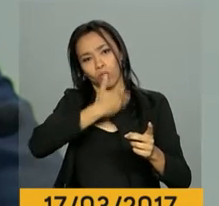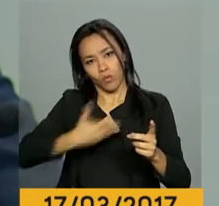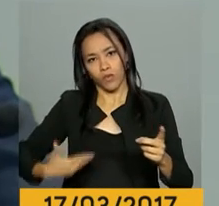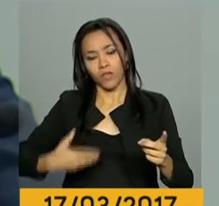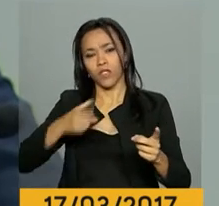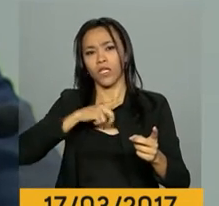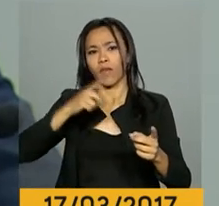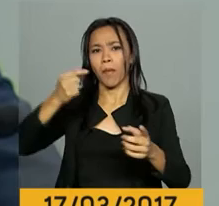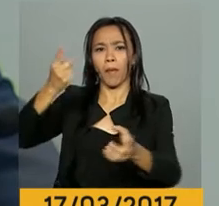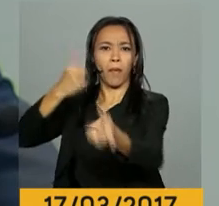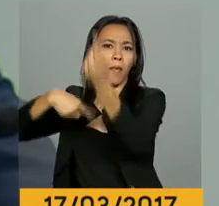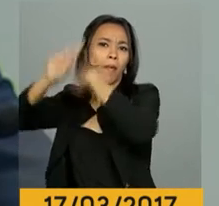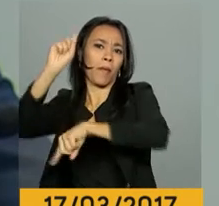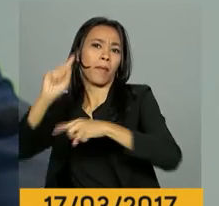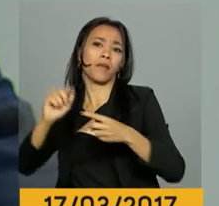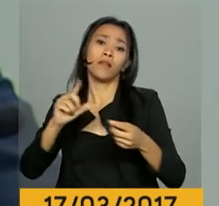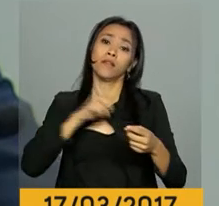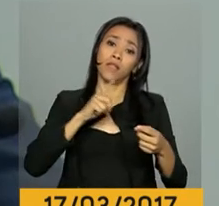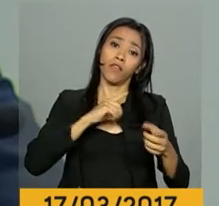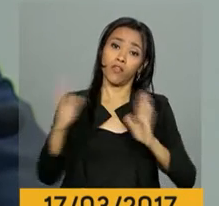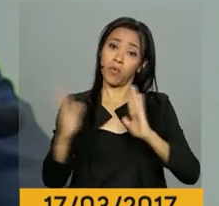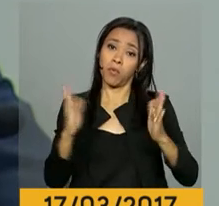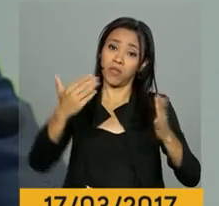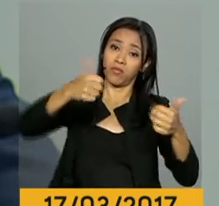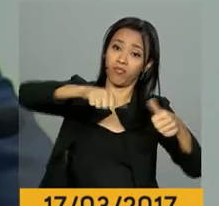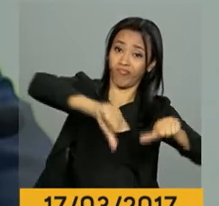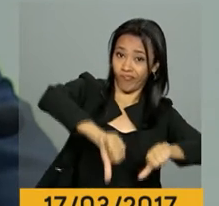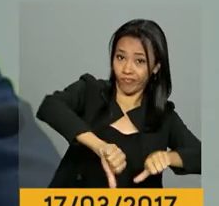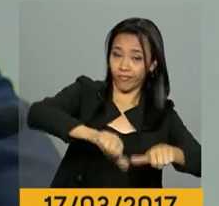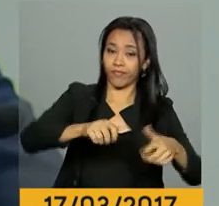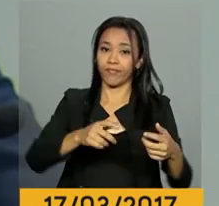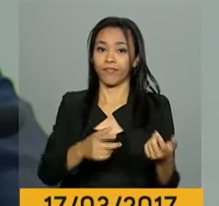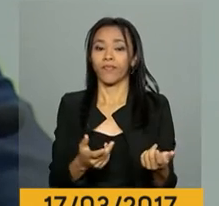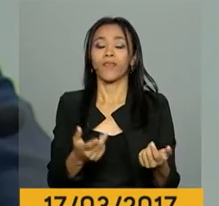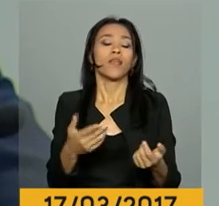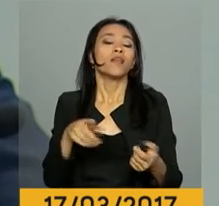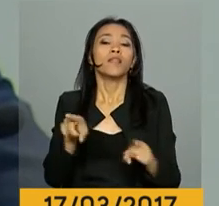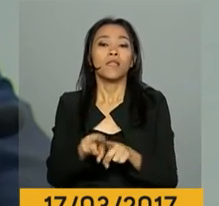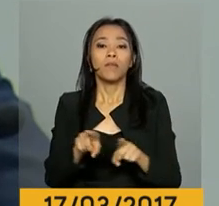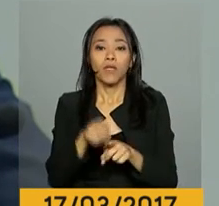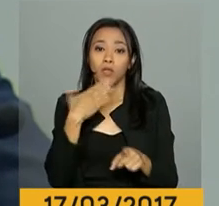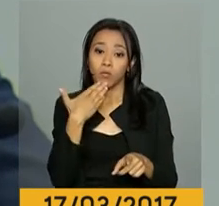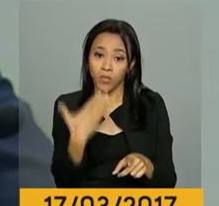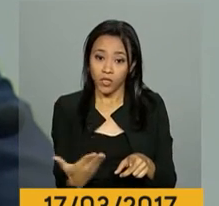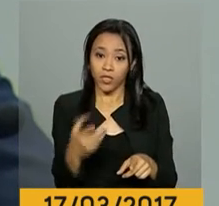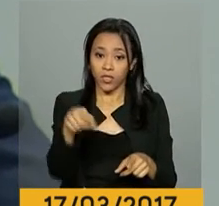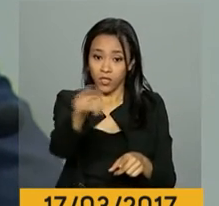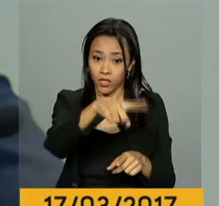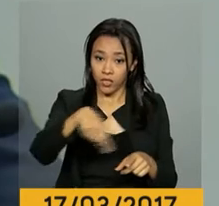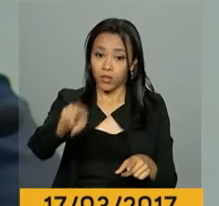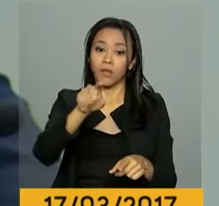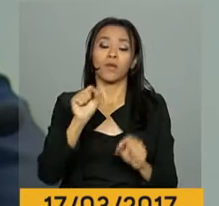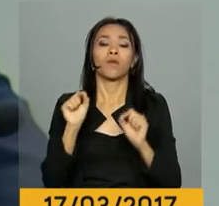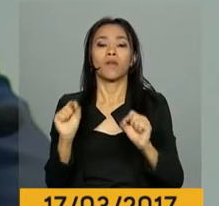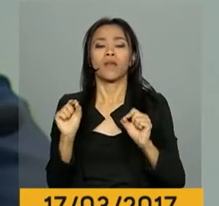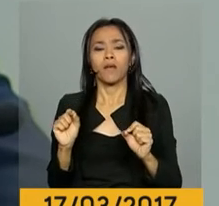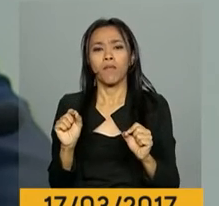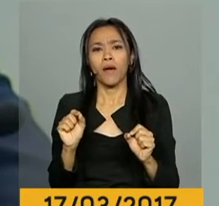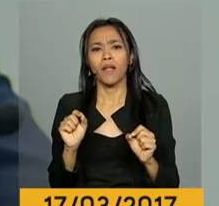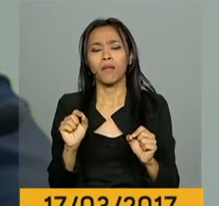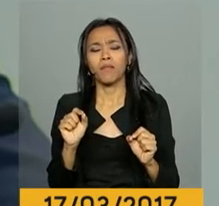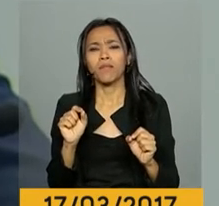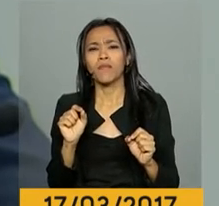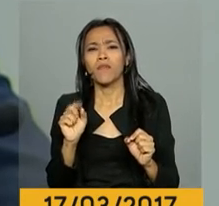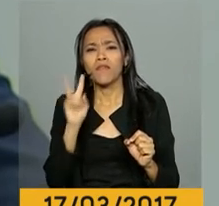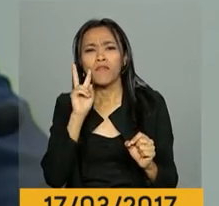não prosperidade. E eu, muito a propósito, pedi para colocar essa capa do The Economist para